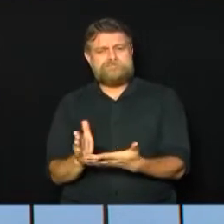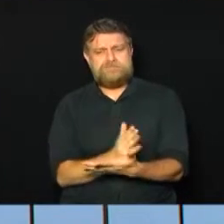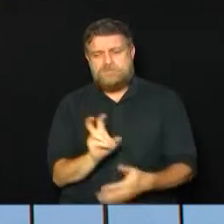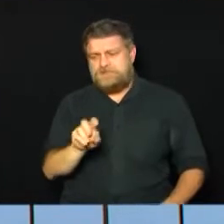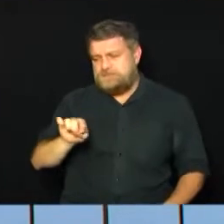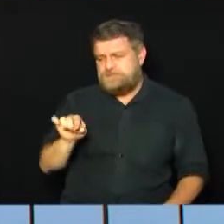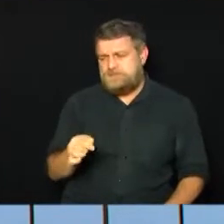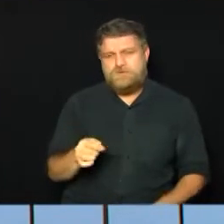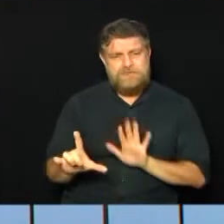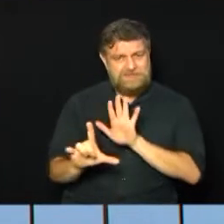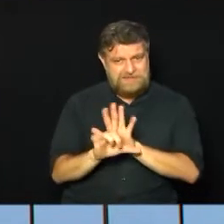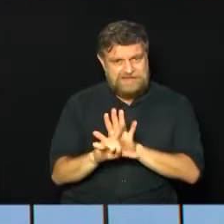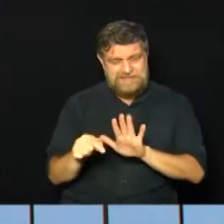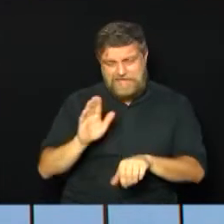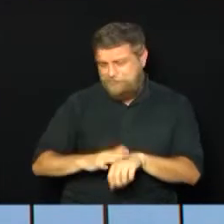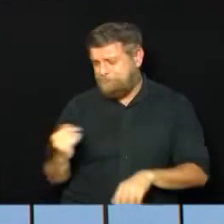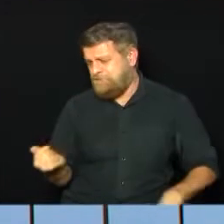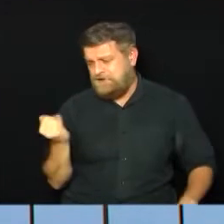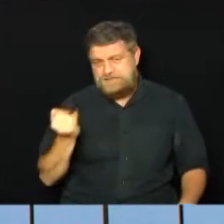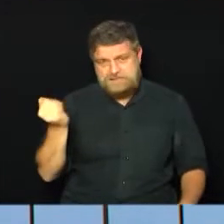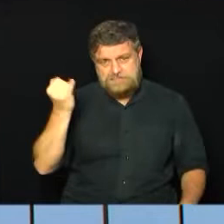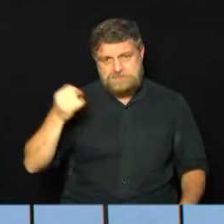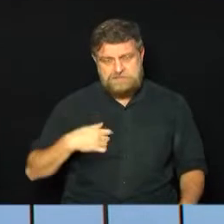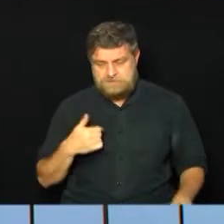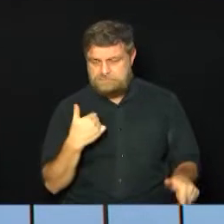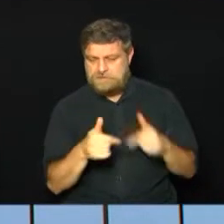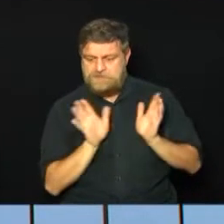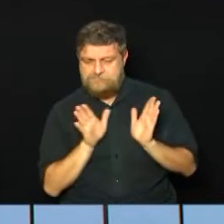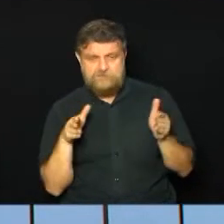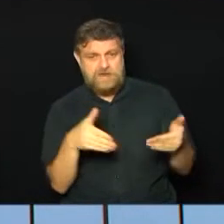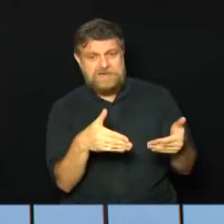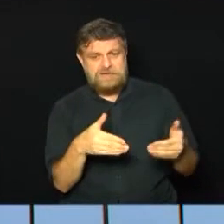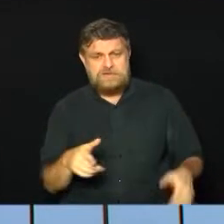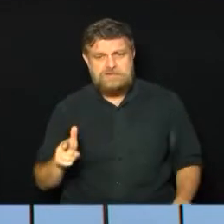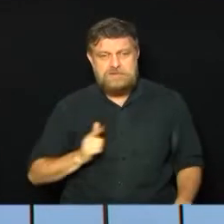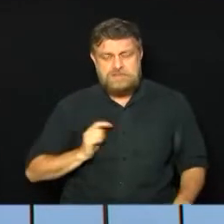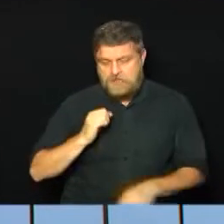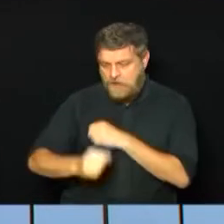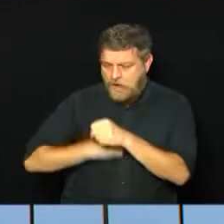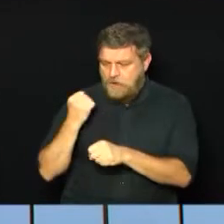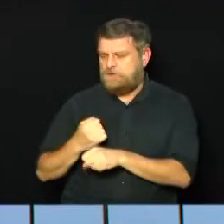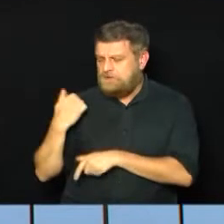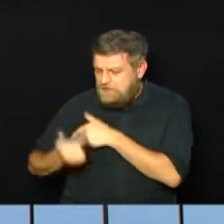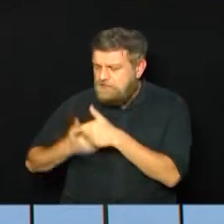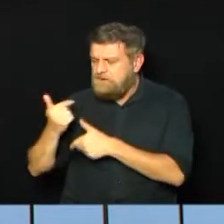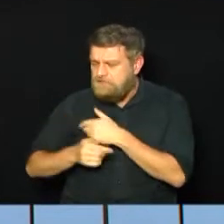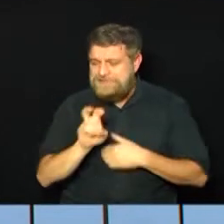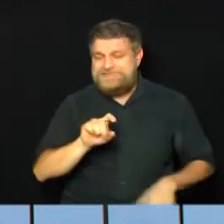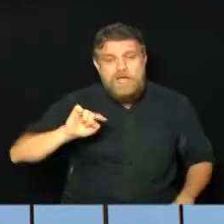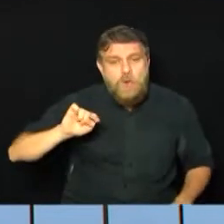mil leis, assim, que são mais importantes para a gente trabalhar em cima. E mesmo assim, a gente ficou o ano todo trabalhando em cima dessas 5 mil